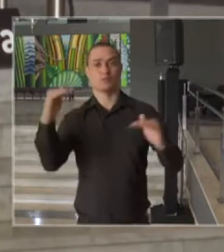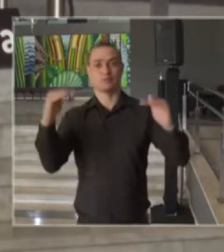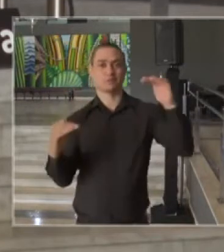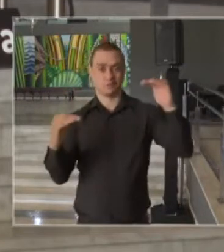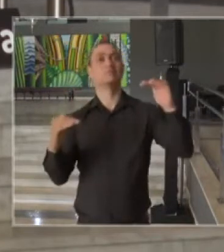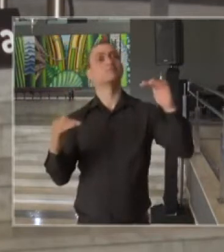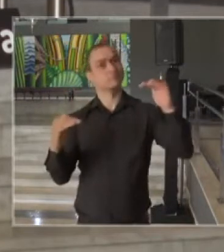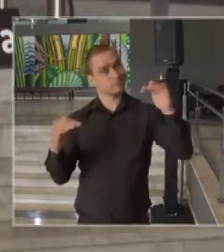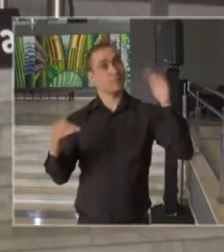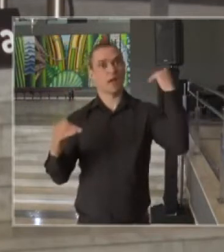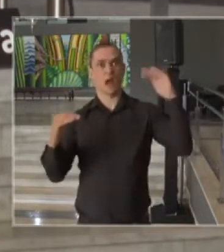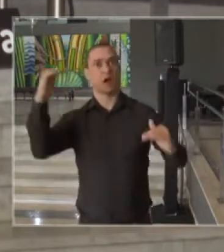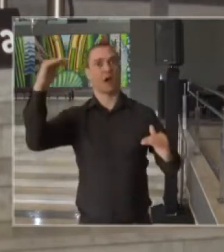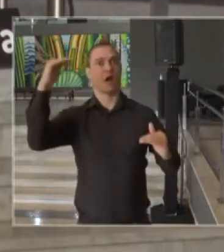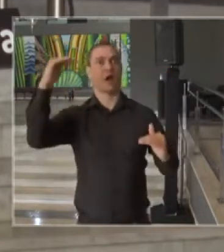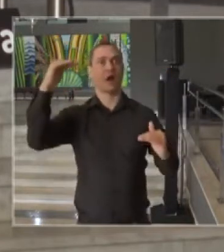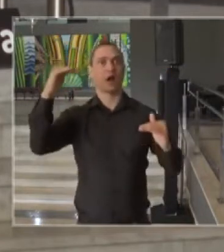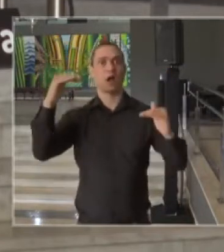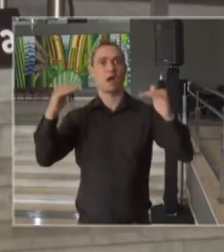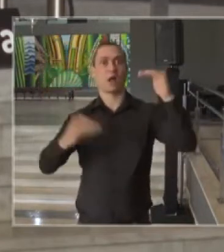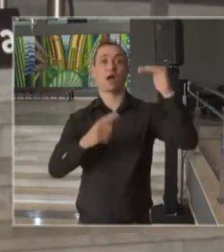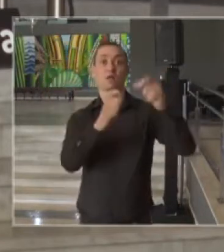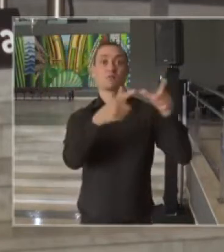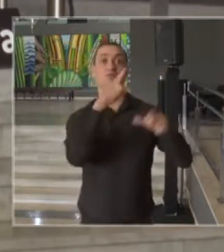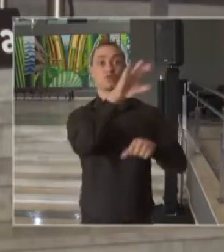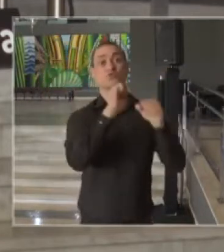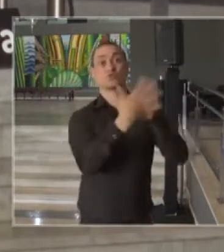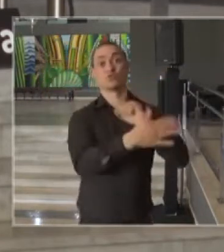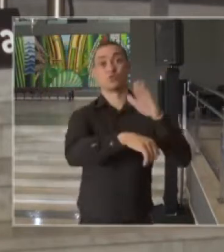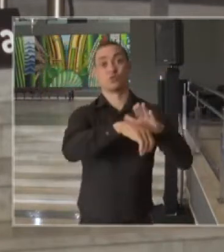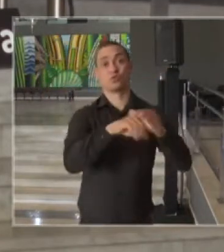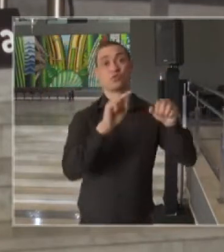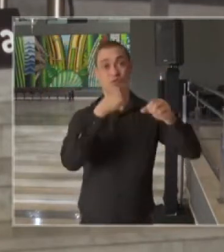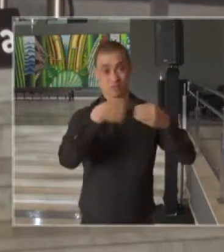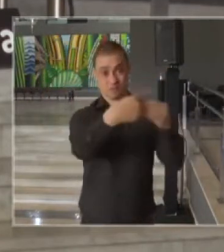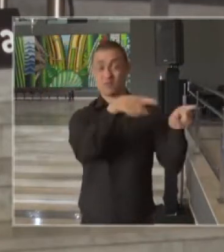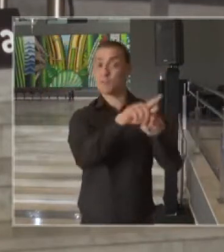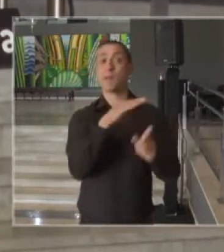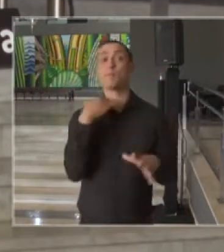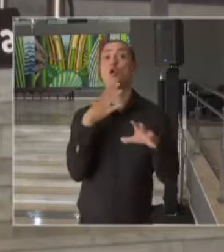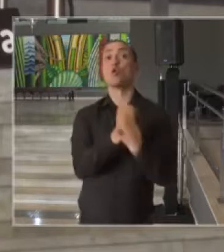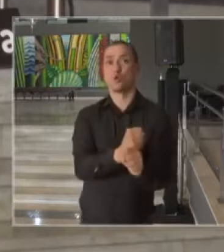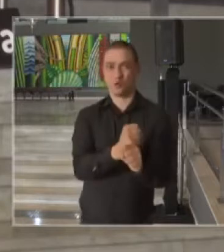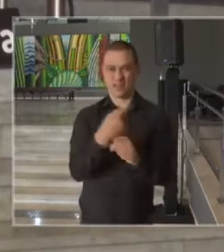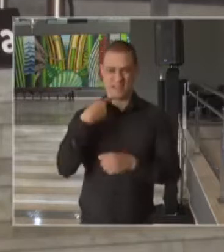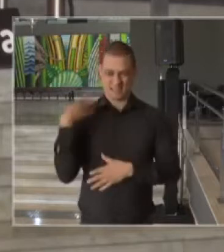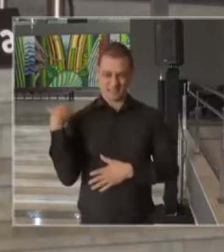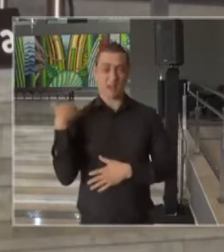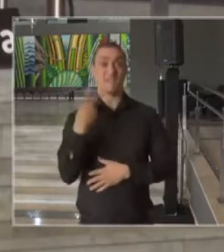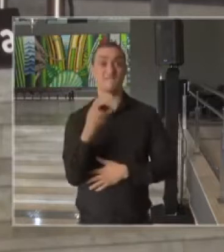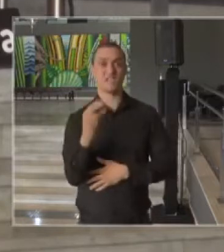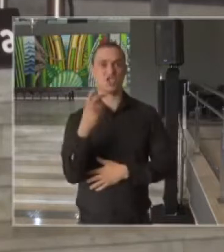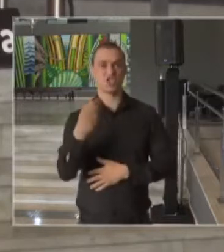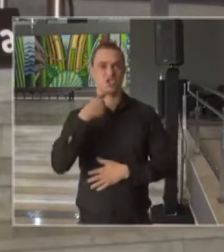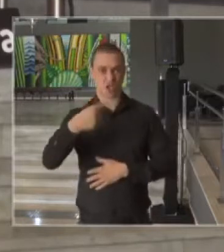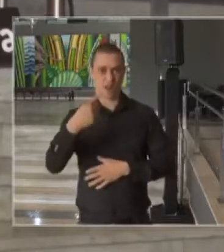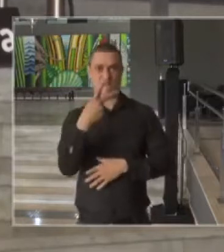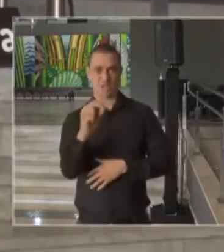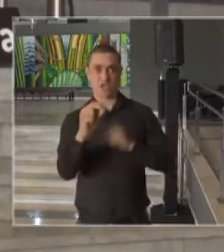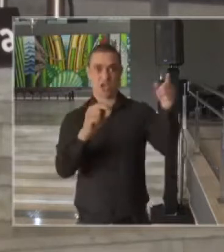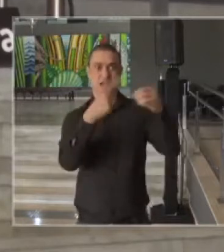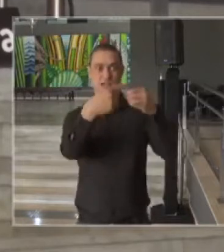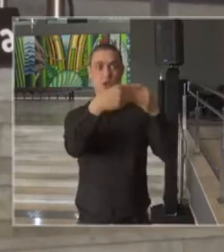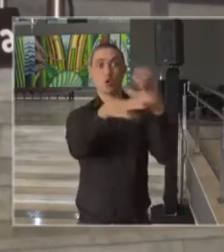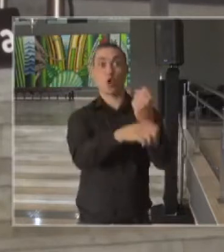a gente vê essa evolução da do número de casa e também no número de óbitos né na semana 20 o interior